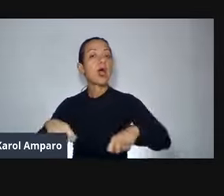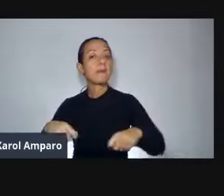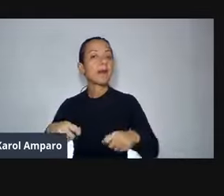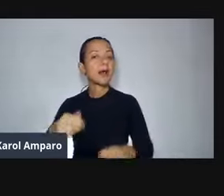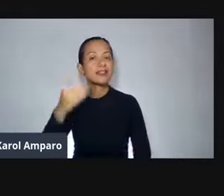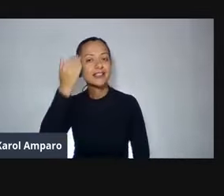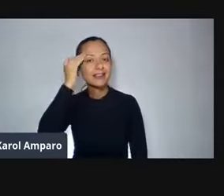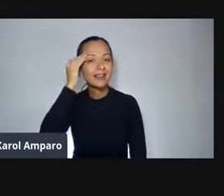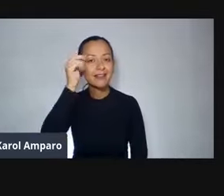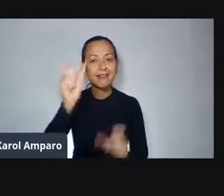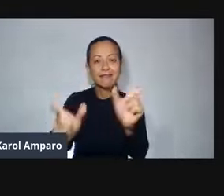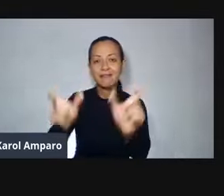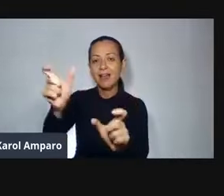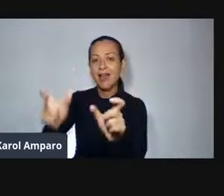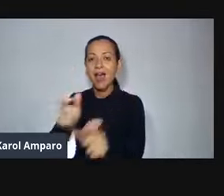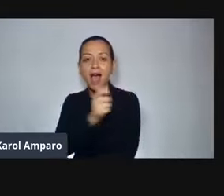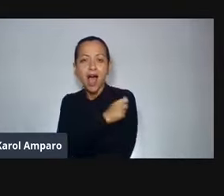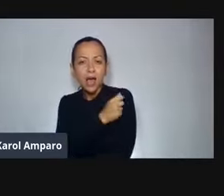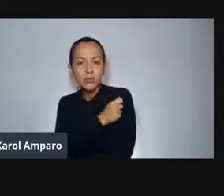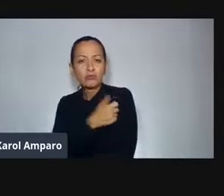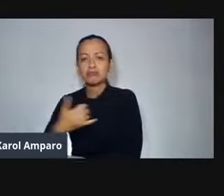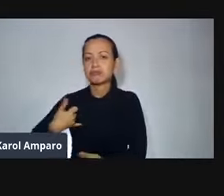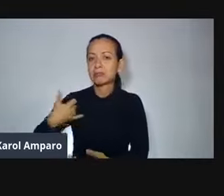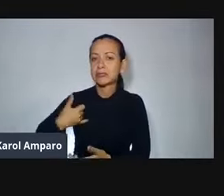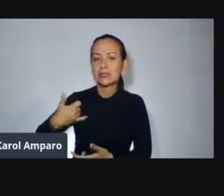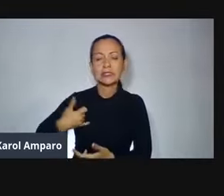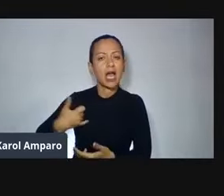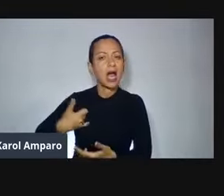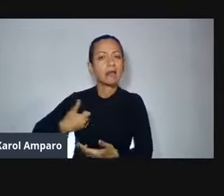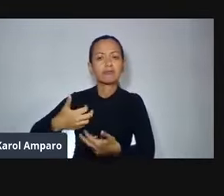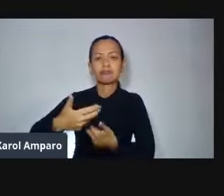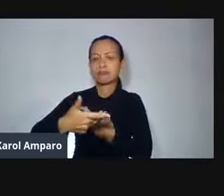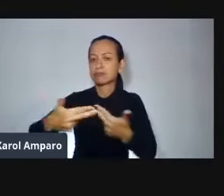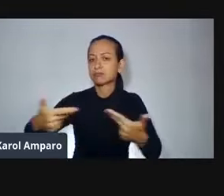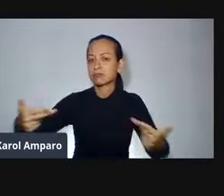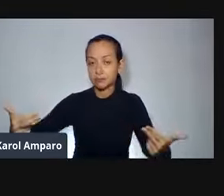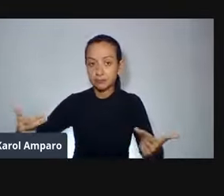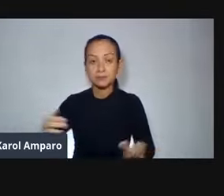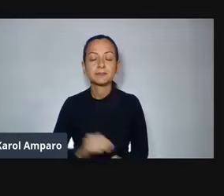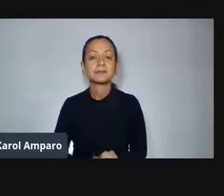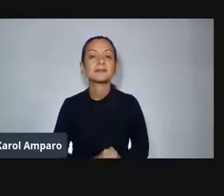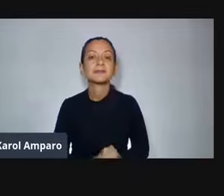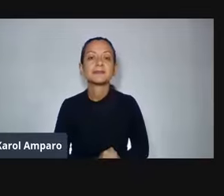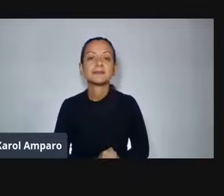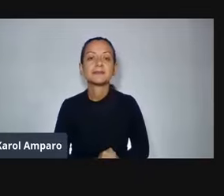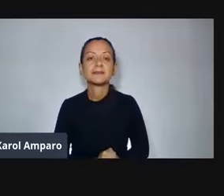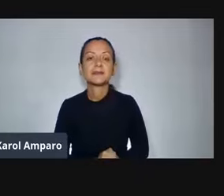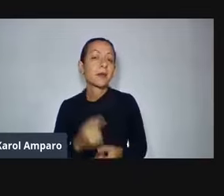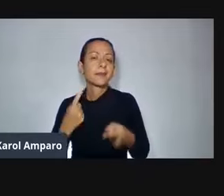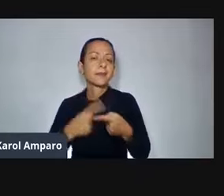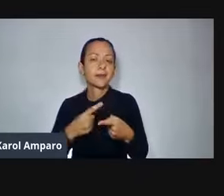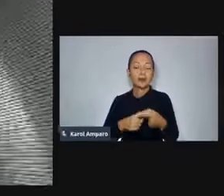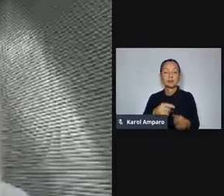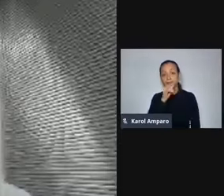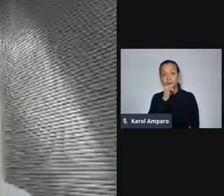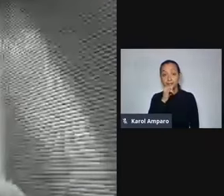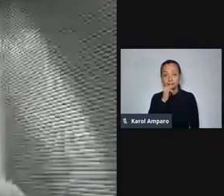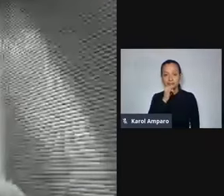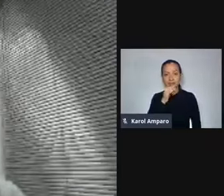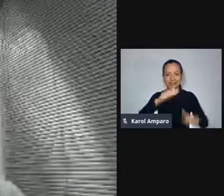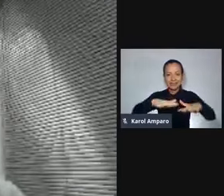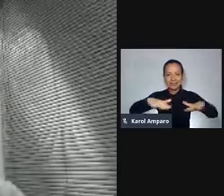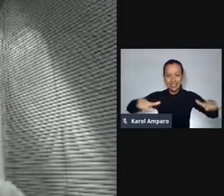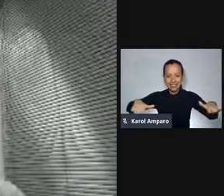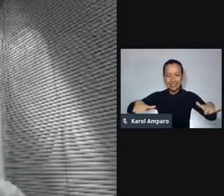os mais velhos com os mais novos, e assim sucessivamente. Quando será que uma criança, numa aula, né,